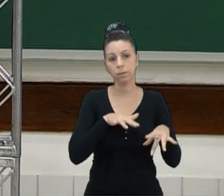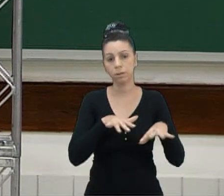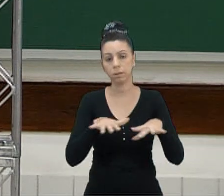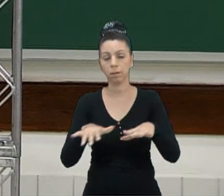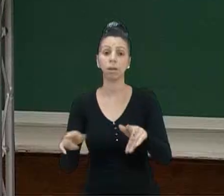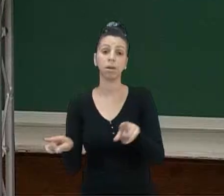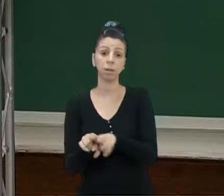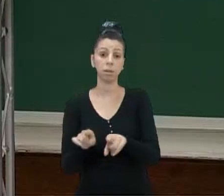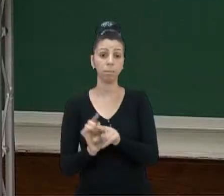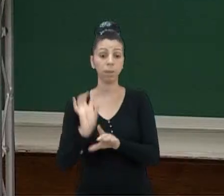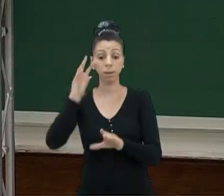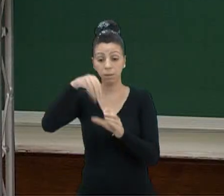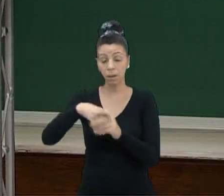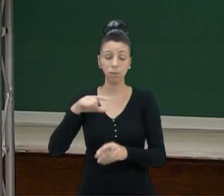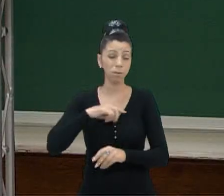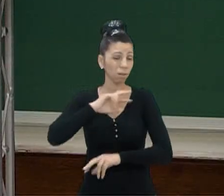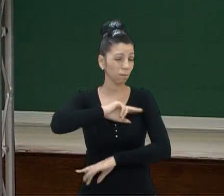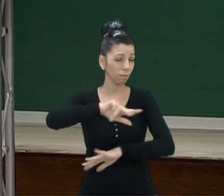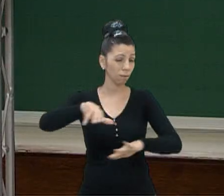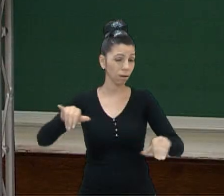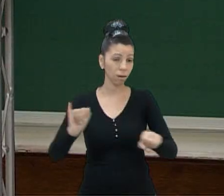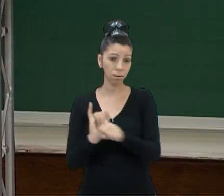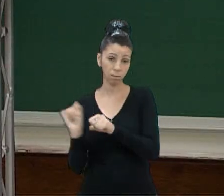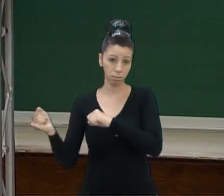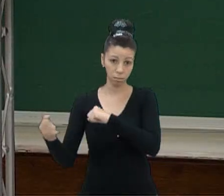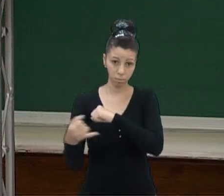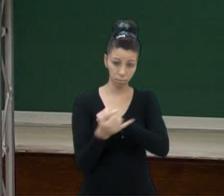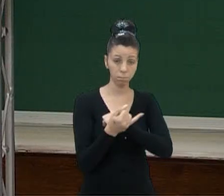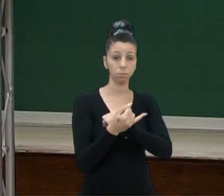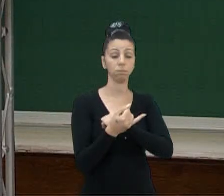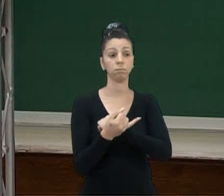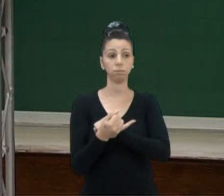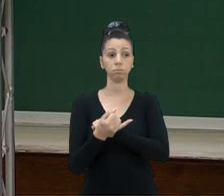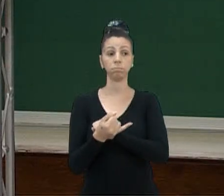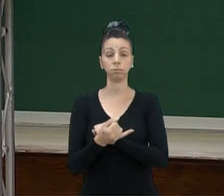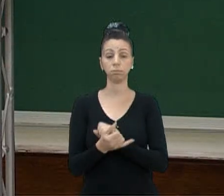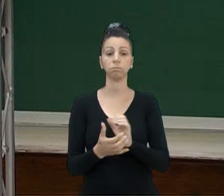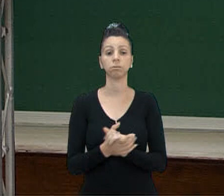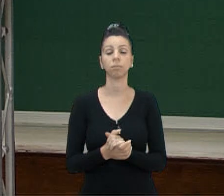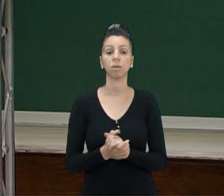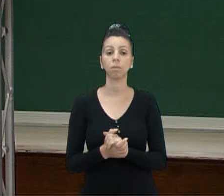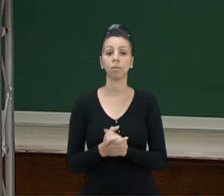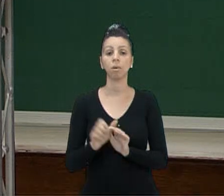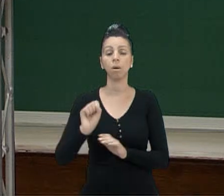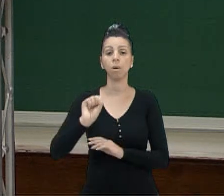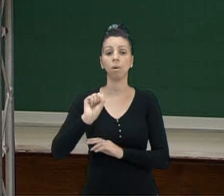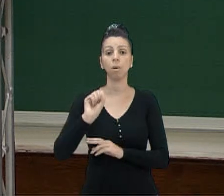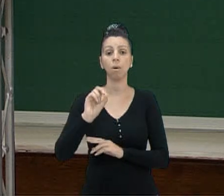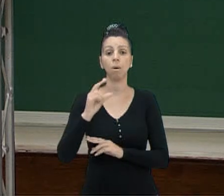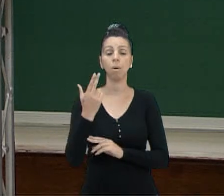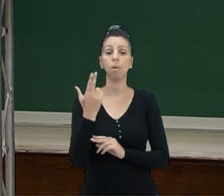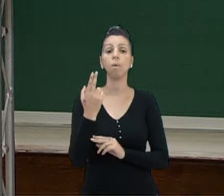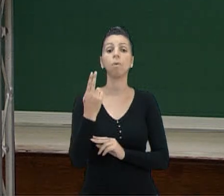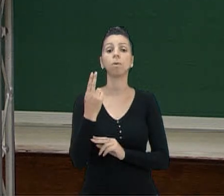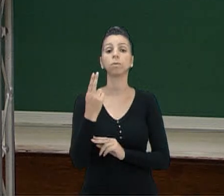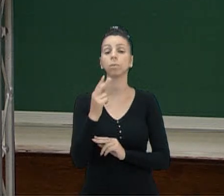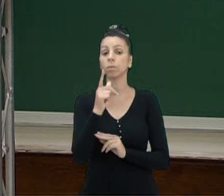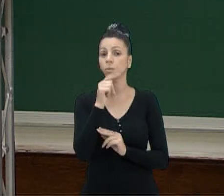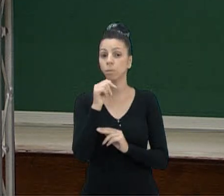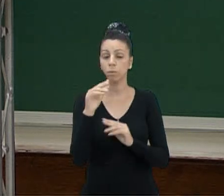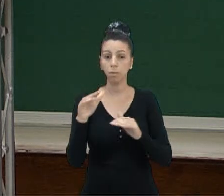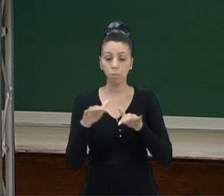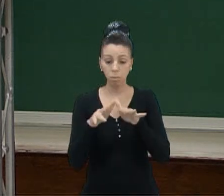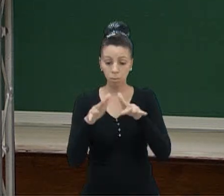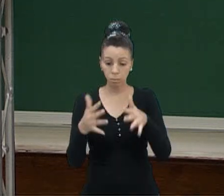de interior, que são aqueles mares fechados, né? Ou que ficam no interior do continente, com estreitos